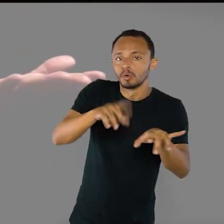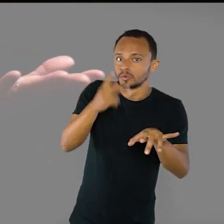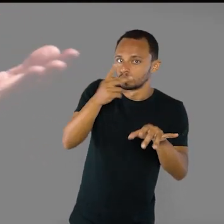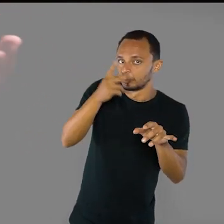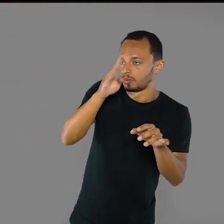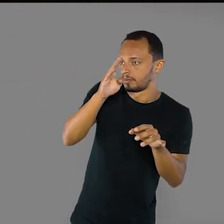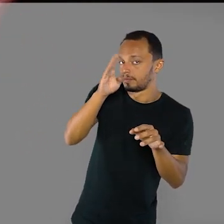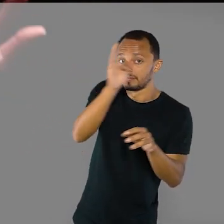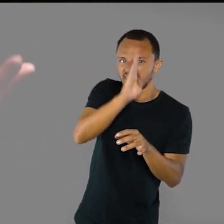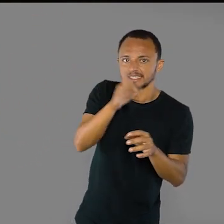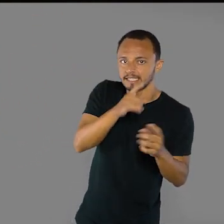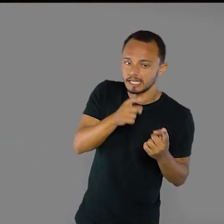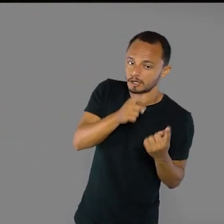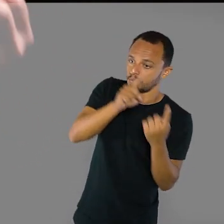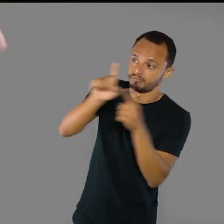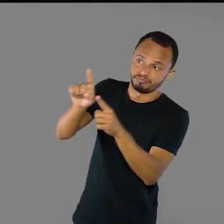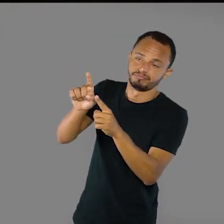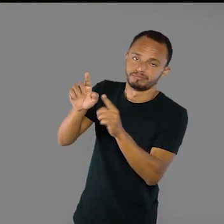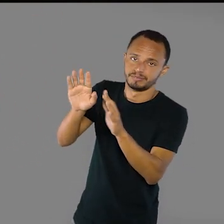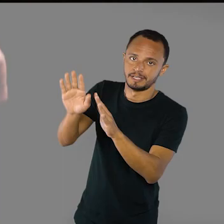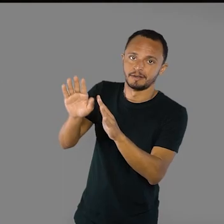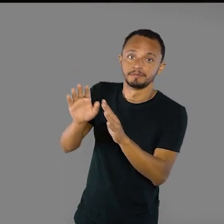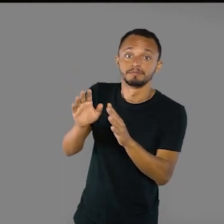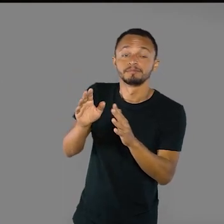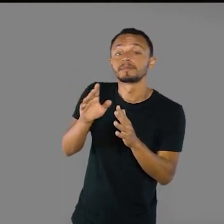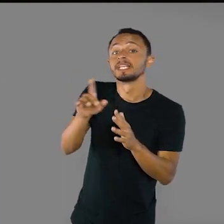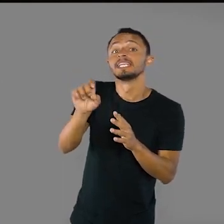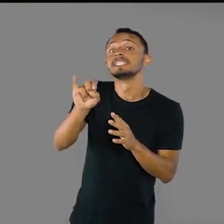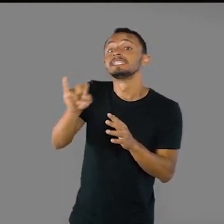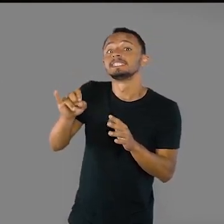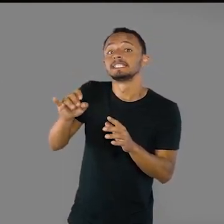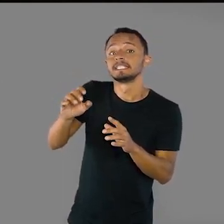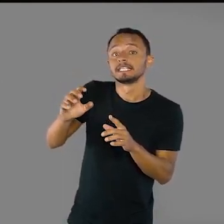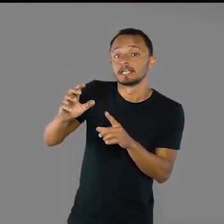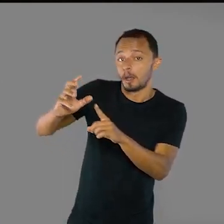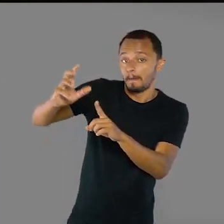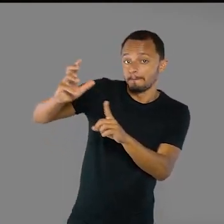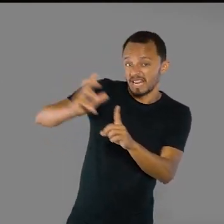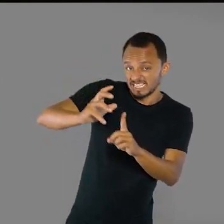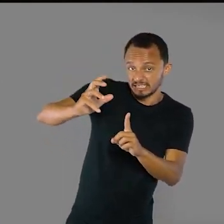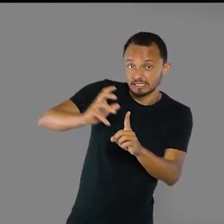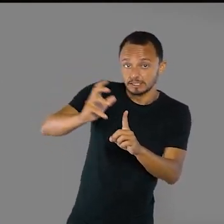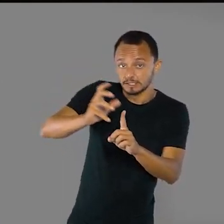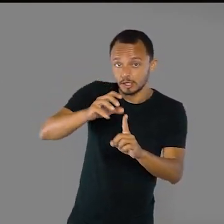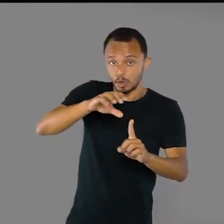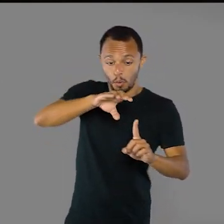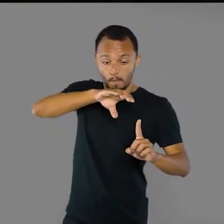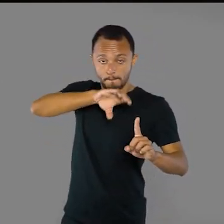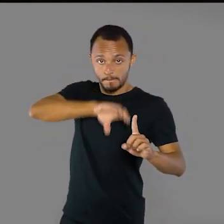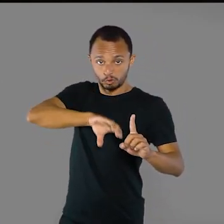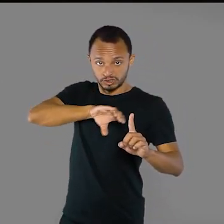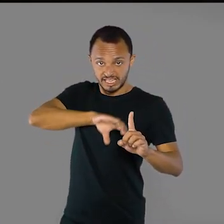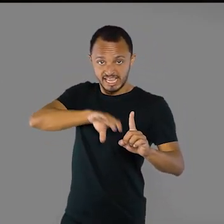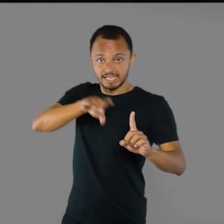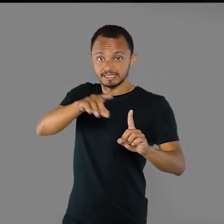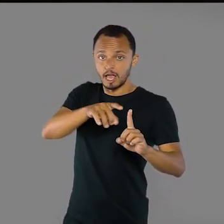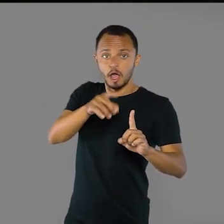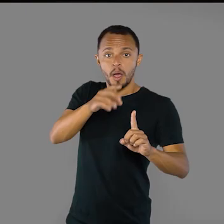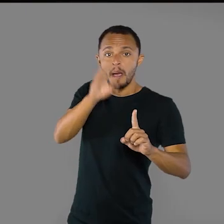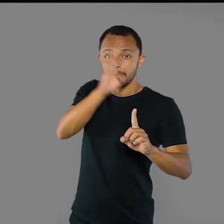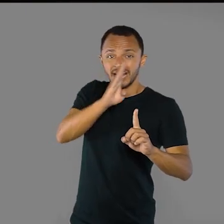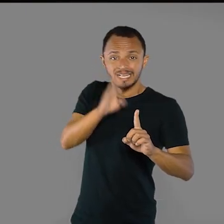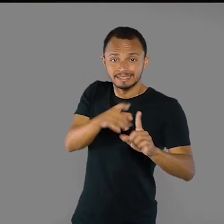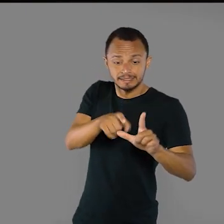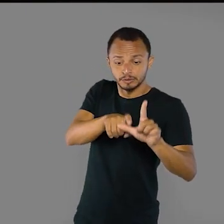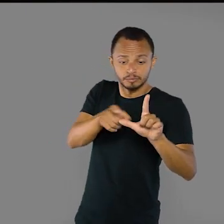do ser, né? Mas que, se não fosse essa pressão portuguesa, talvez os brasileiros se acomodassem nessa posição em que estavam,